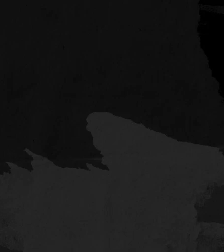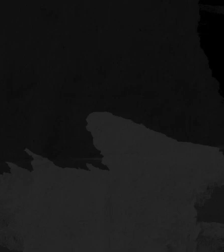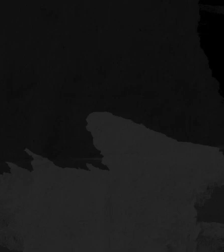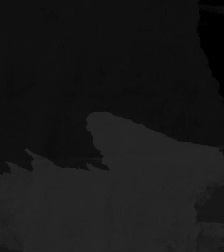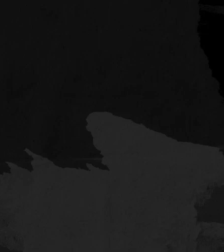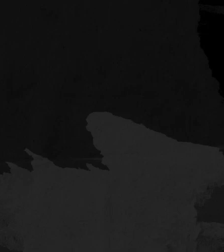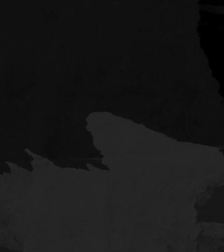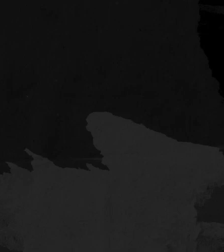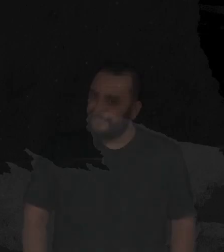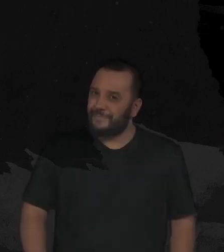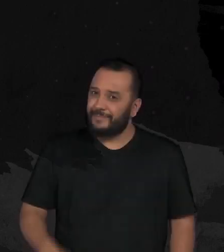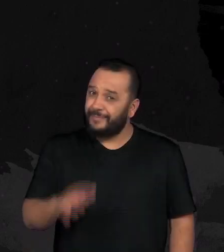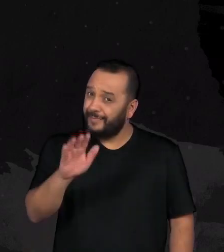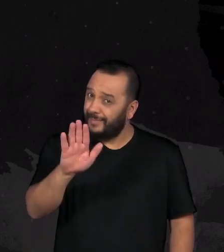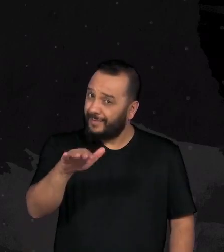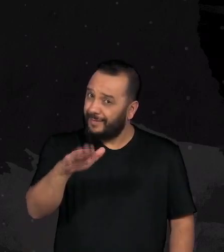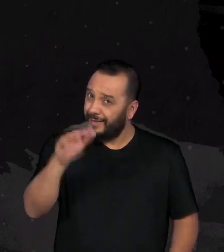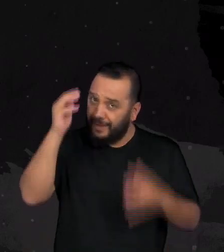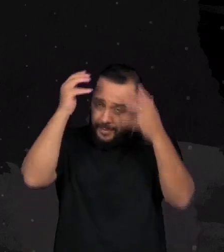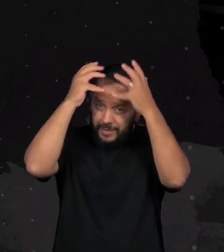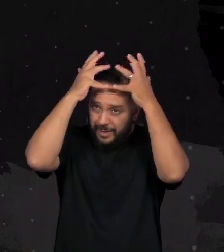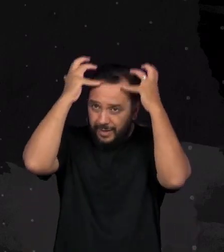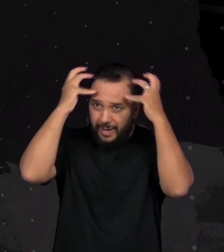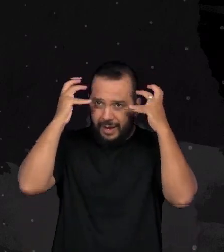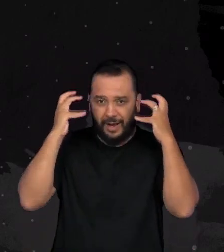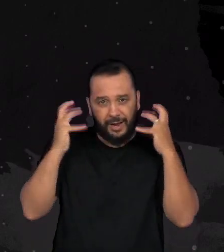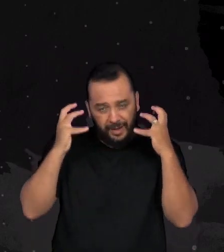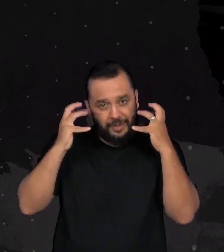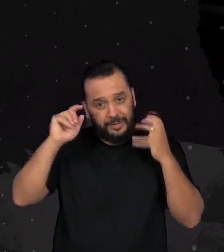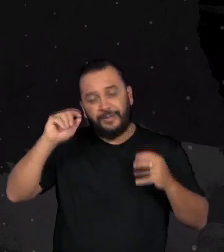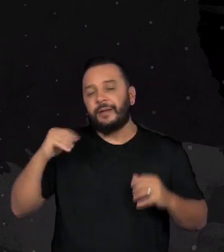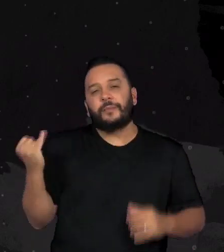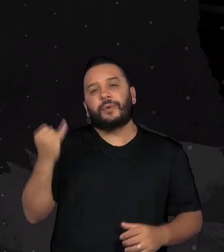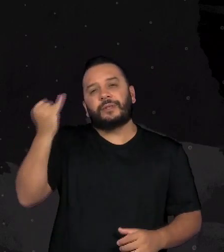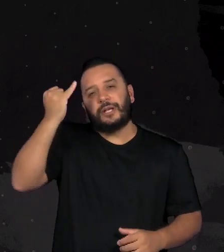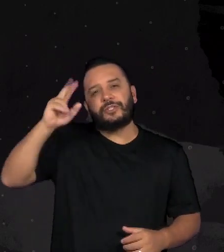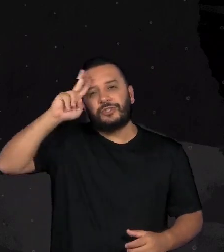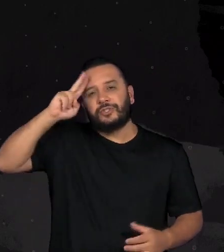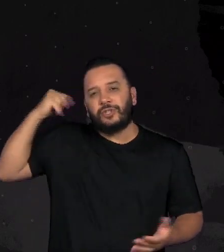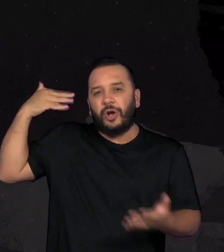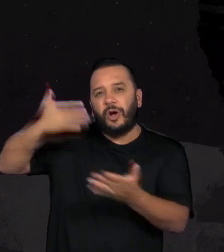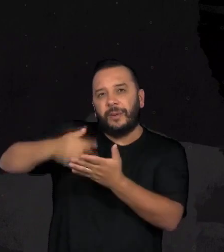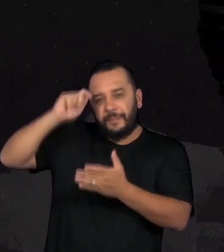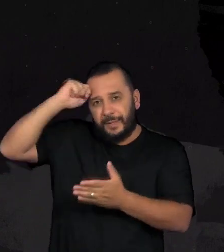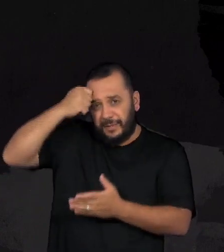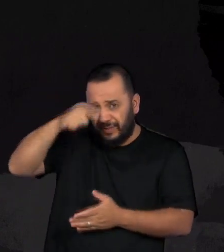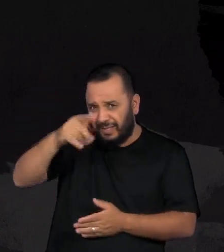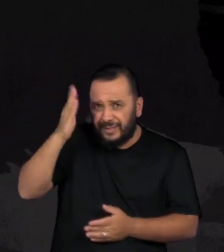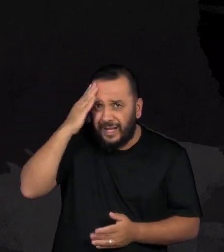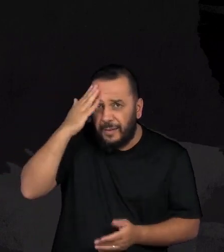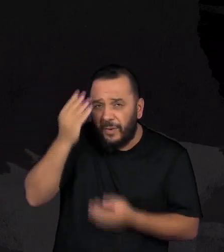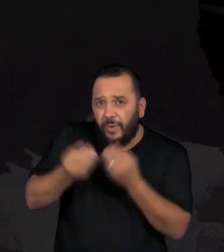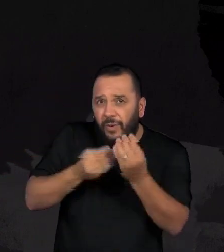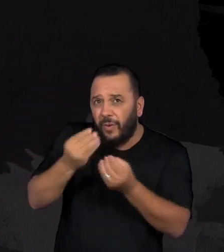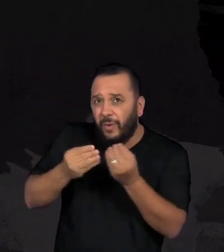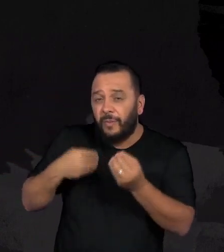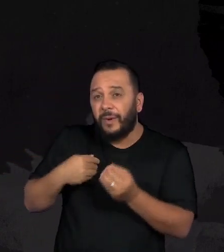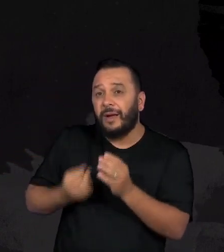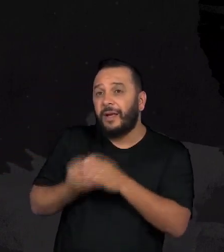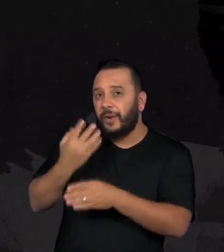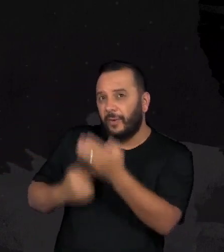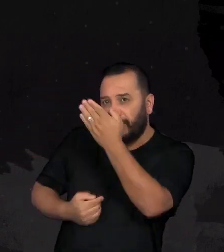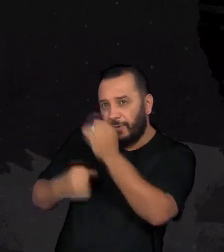Gente, que o cabelo afro é muito importante para a história preta, não temos dúvidas. Mas você sabe a origem do baby